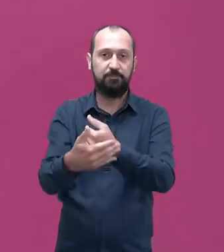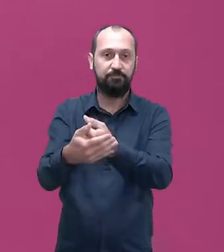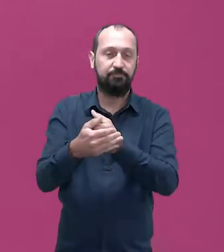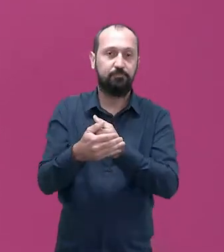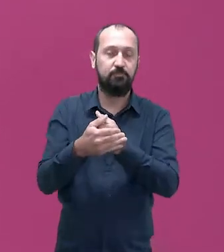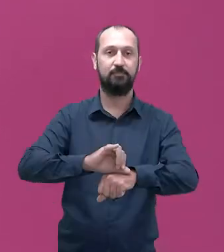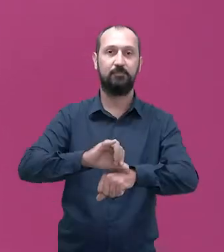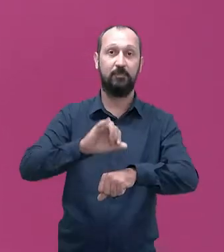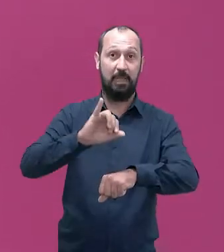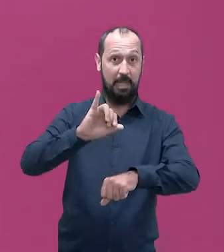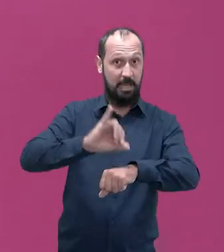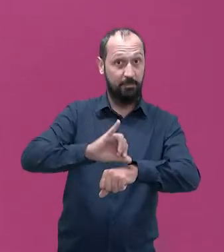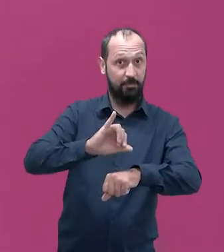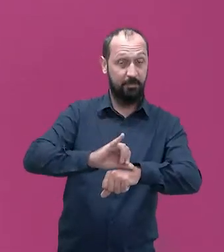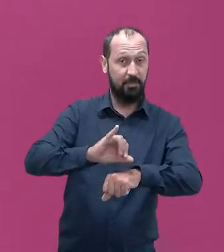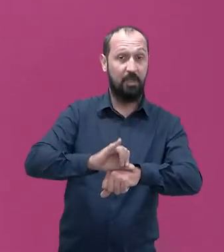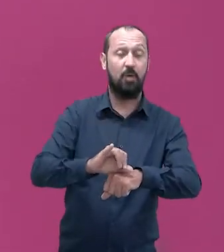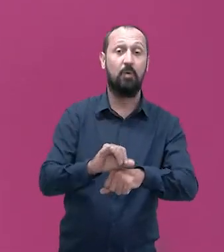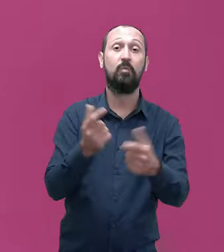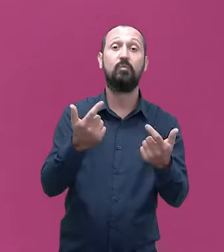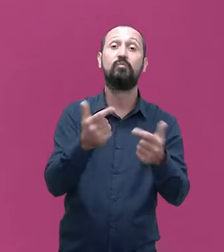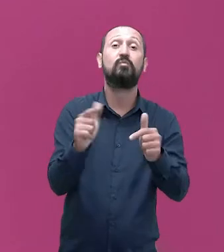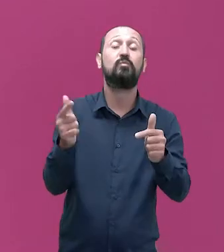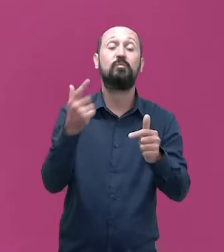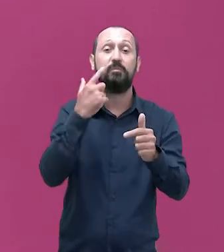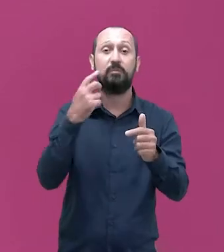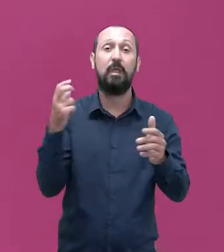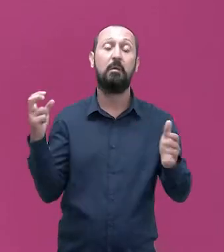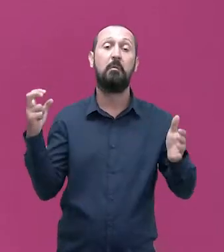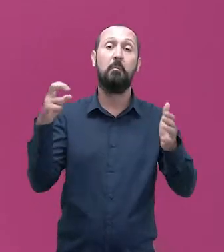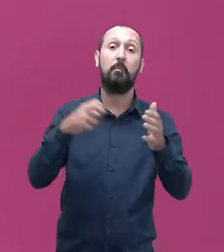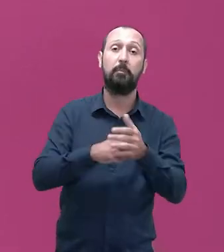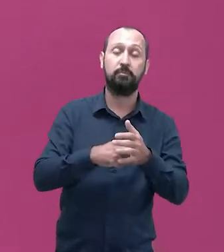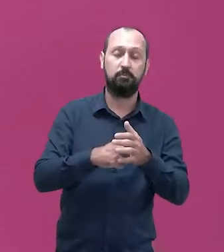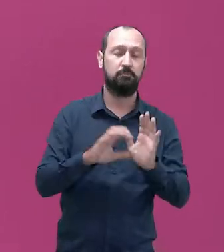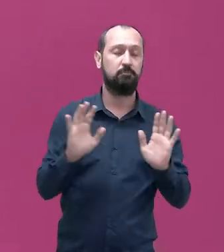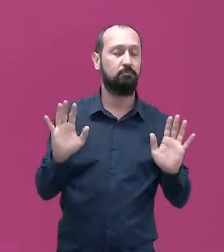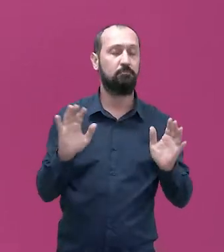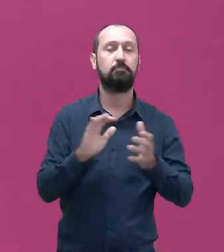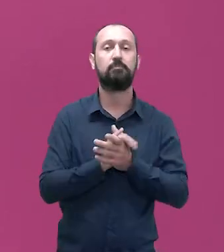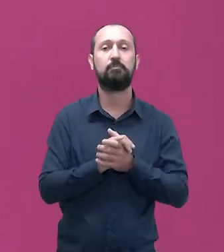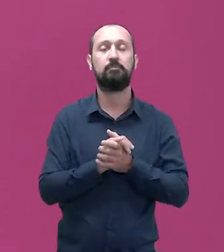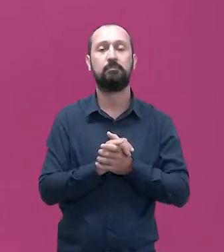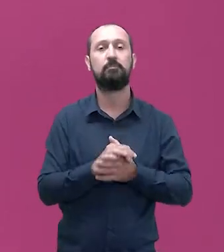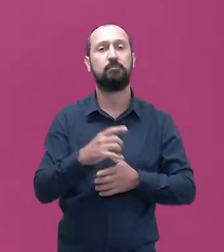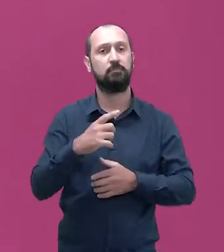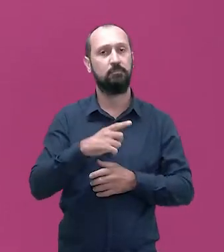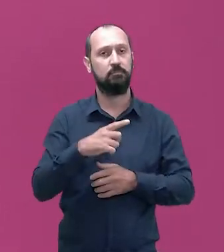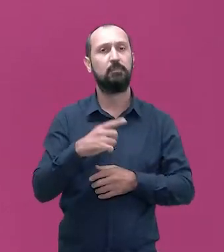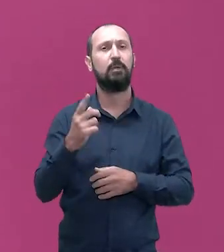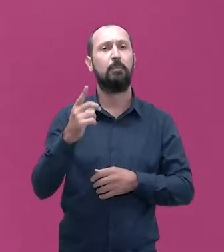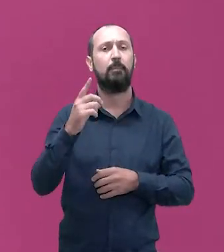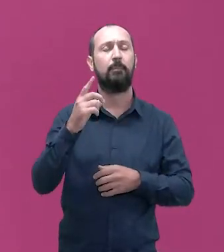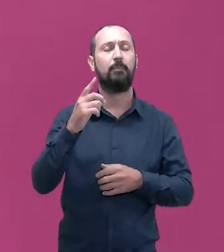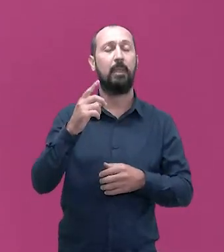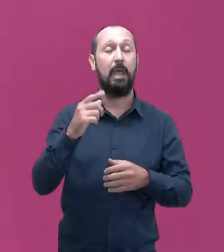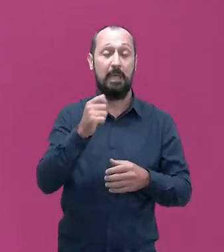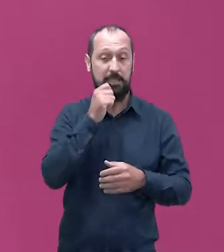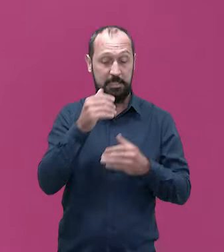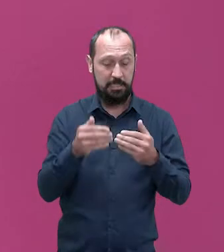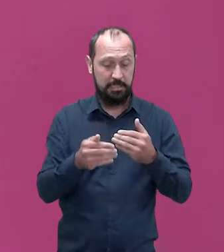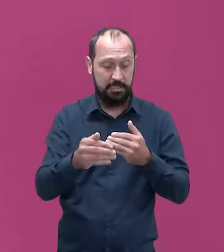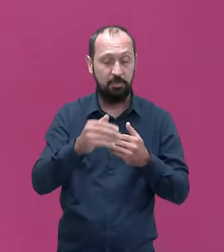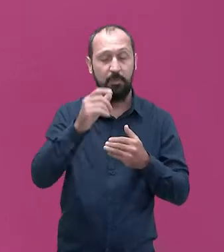nossas crianças. A nossa capital não tem incidente de transporte escolar, né? Nós temos uma certa dificuldade